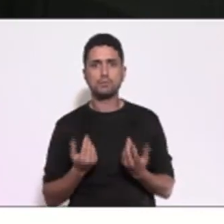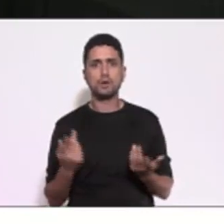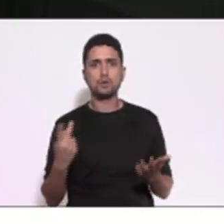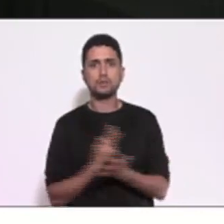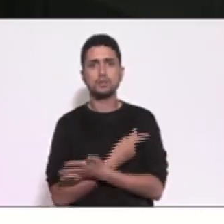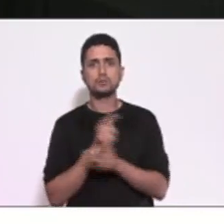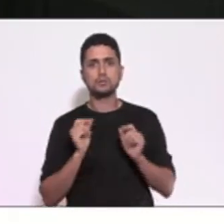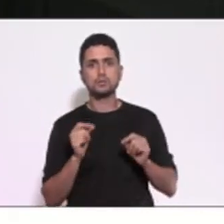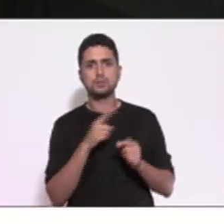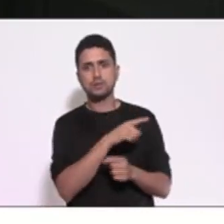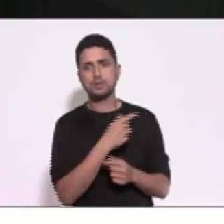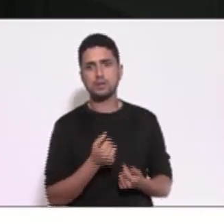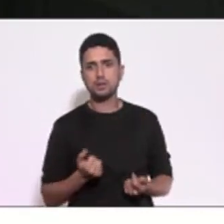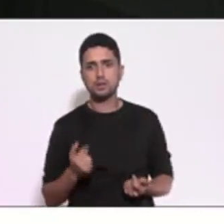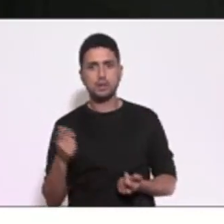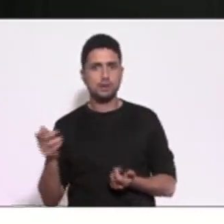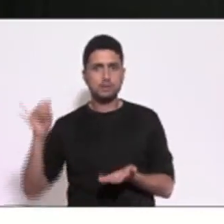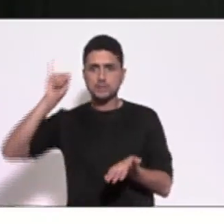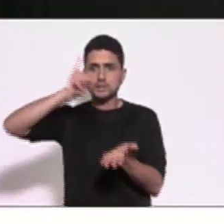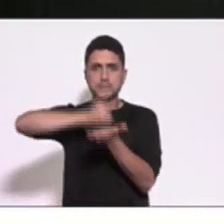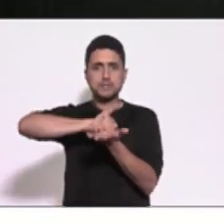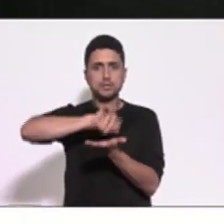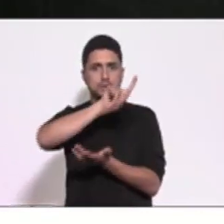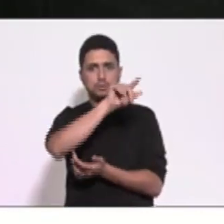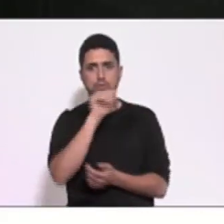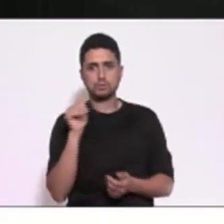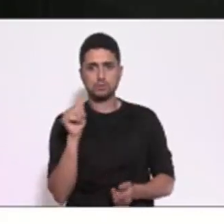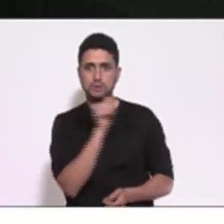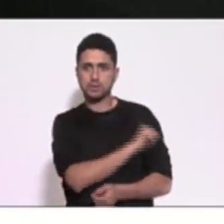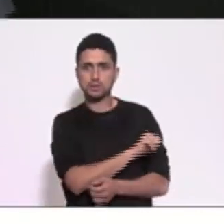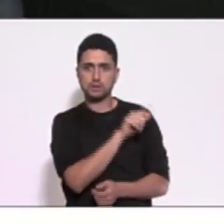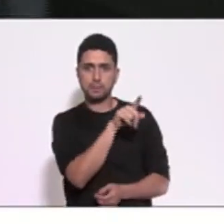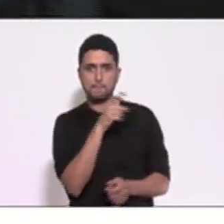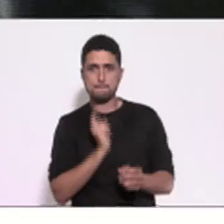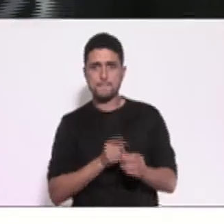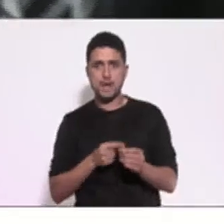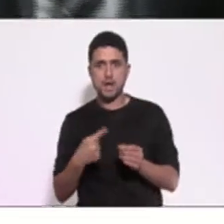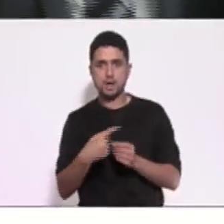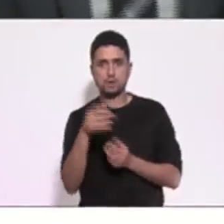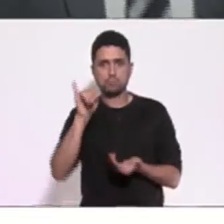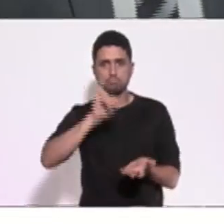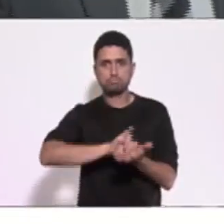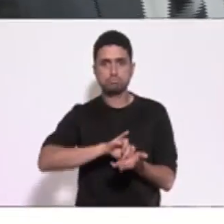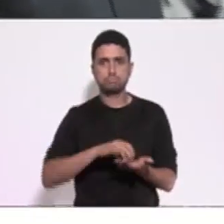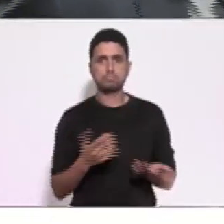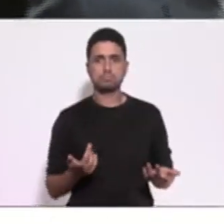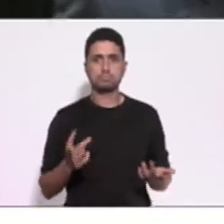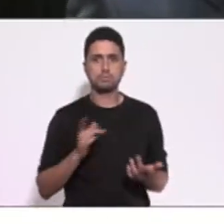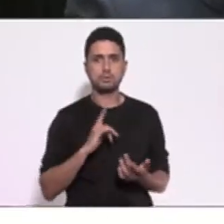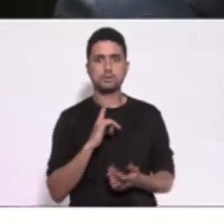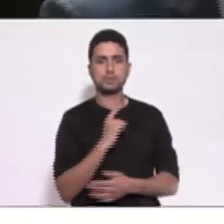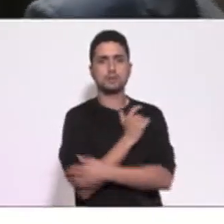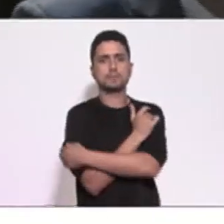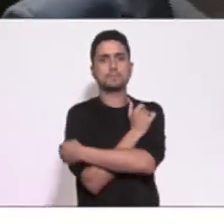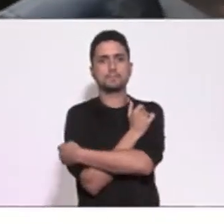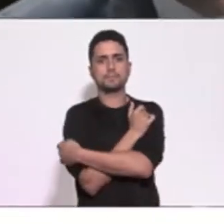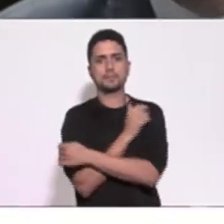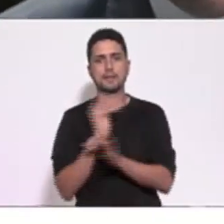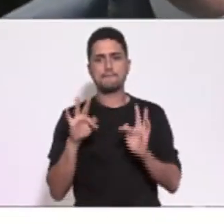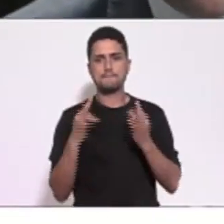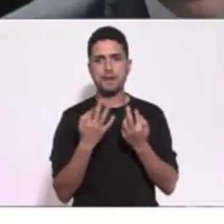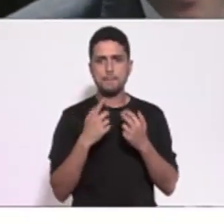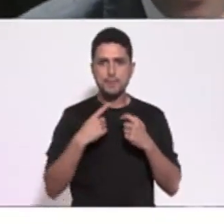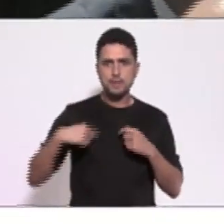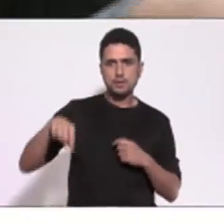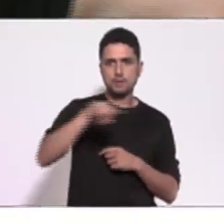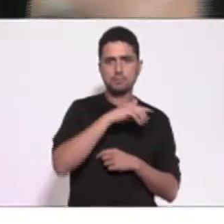dali é o pulmão daquele bairro, frequentado pelas famílias que lá habitam no seu entorno,